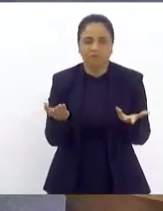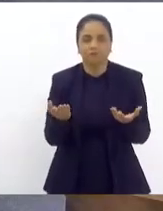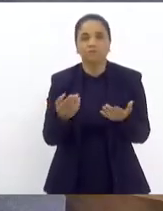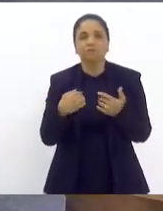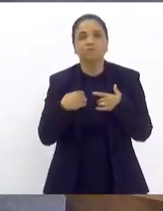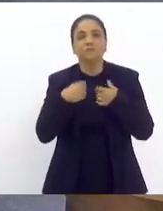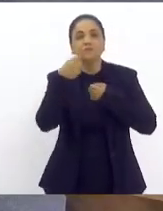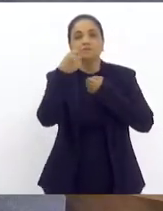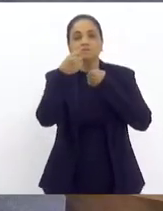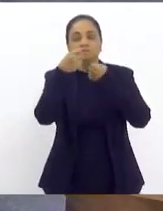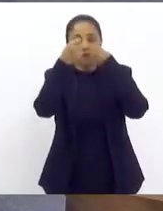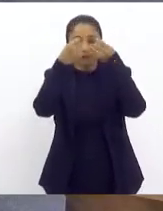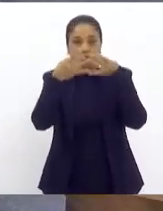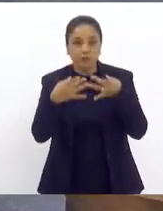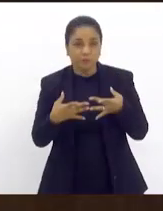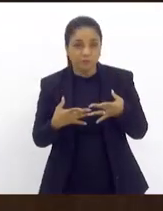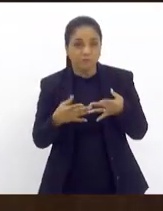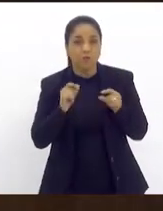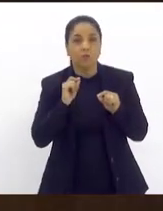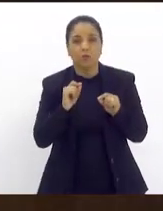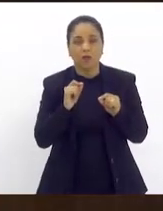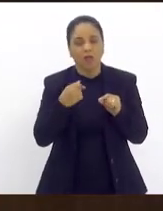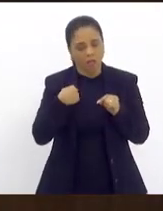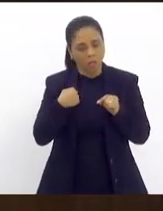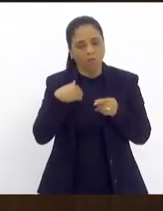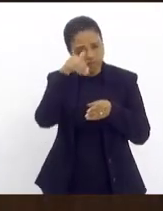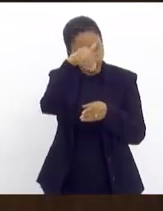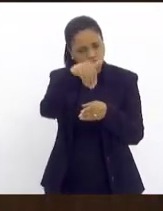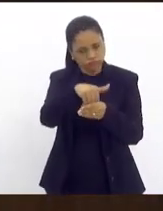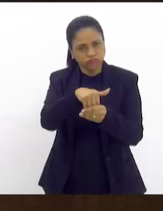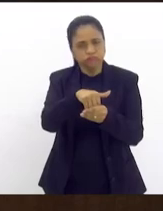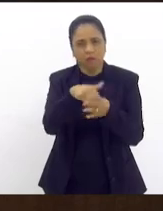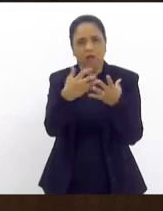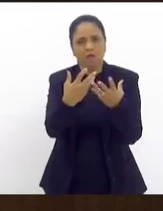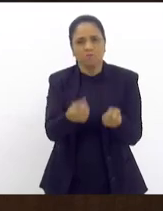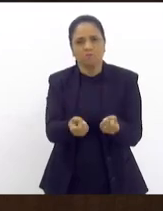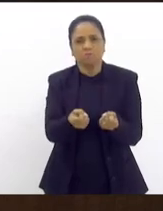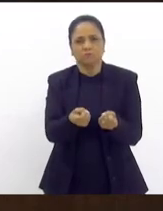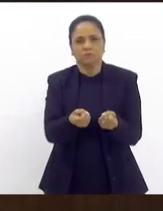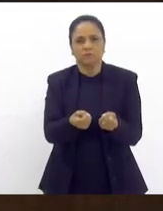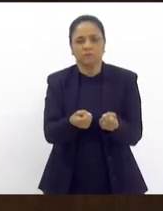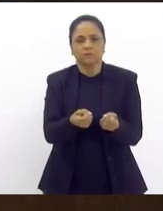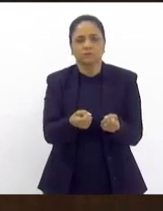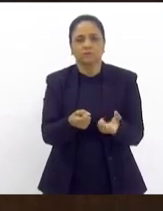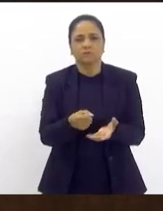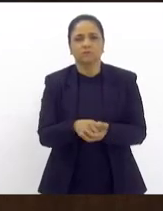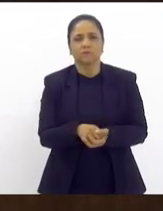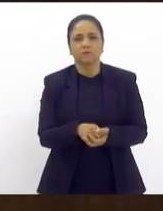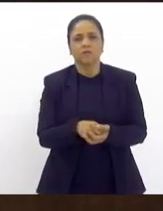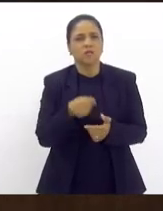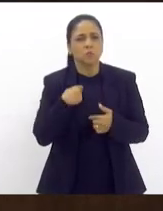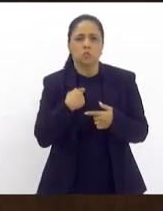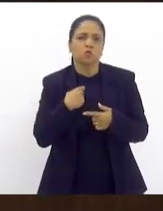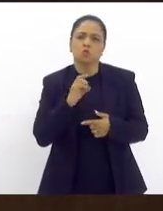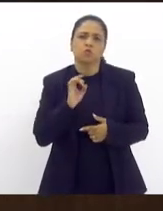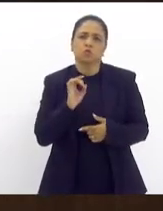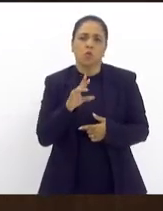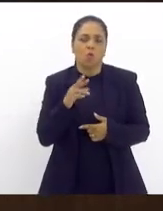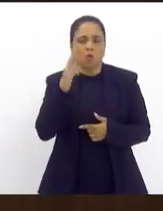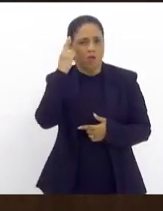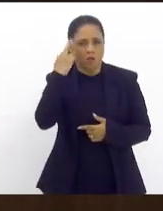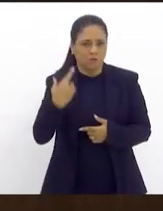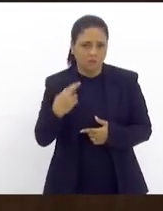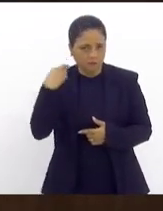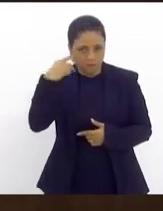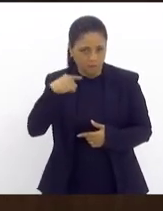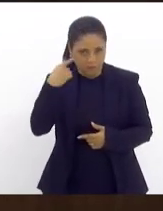dizer que eu sou completamente favorável Porque não basta deputada Renata fazer uma lei